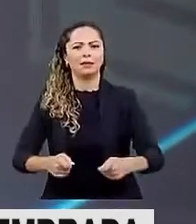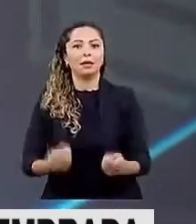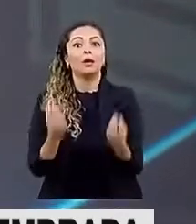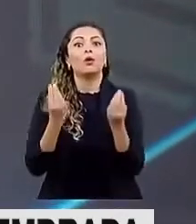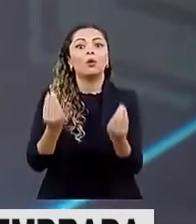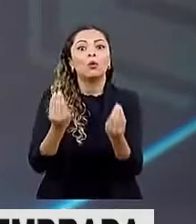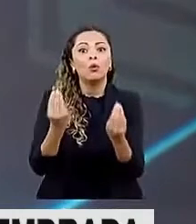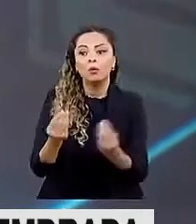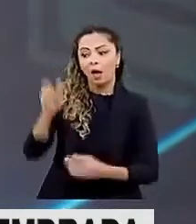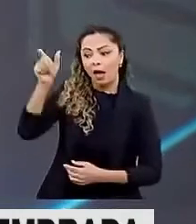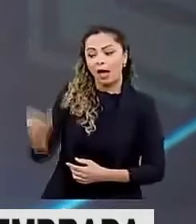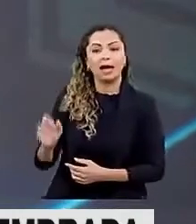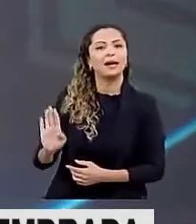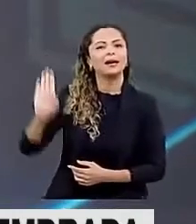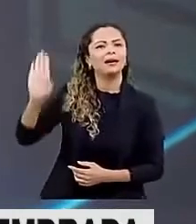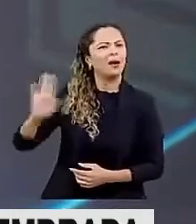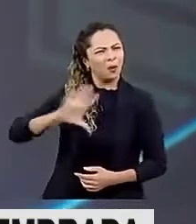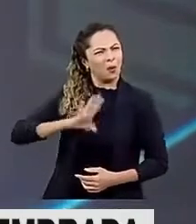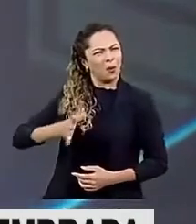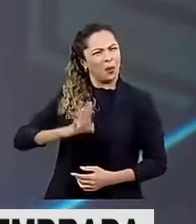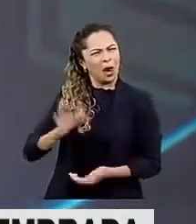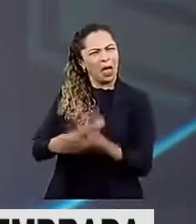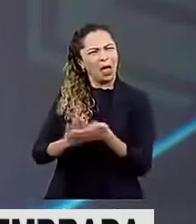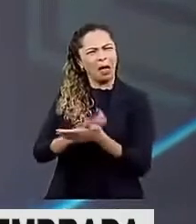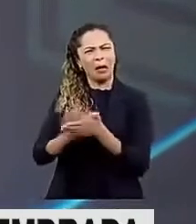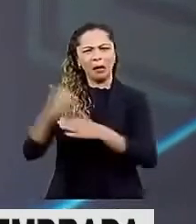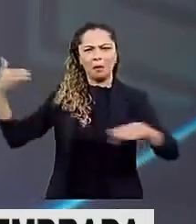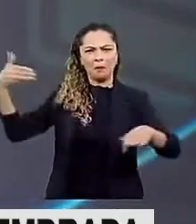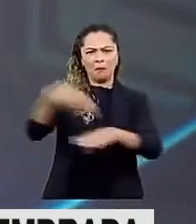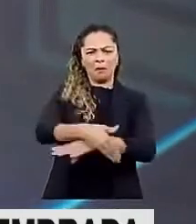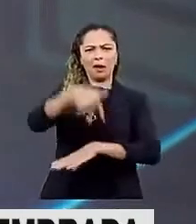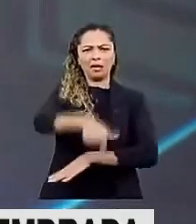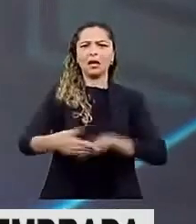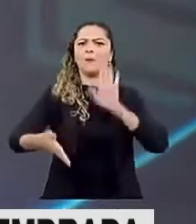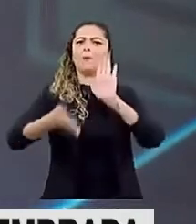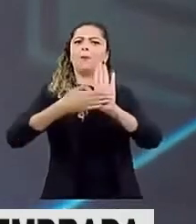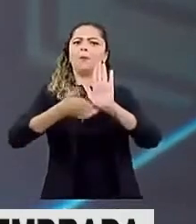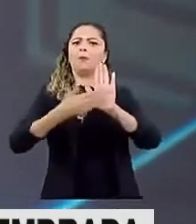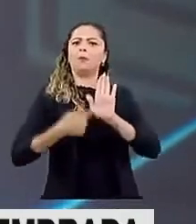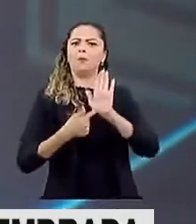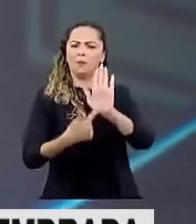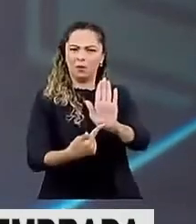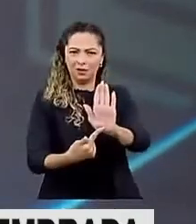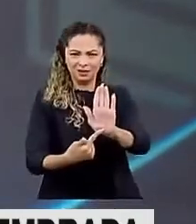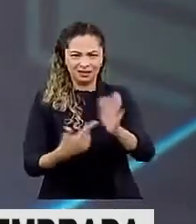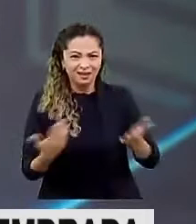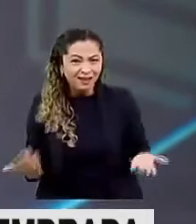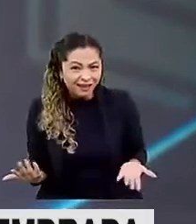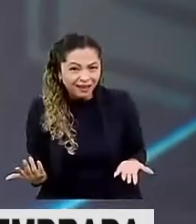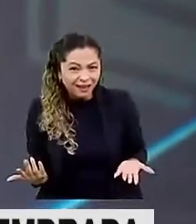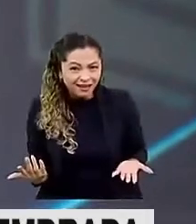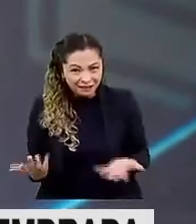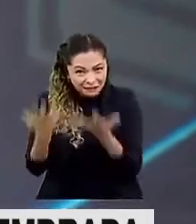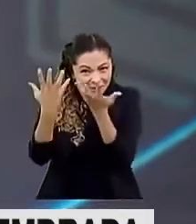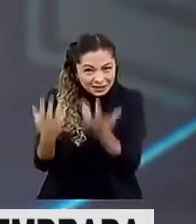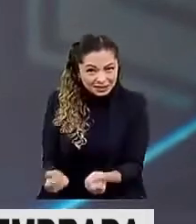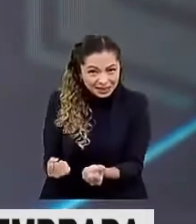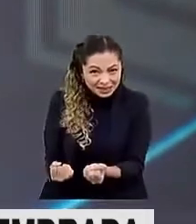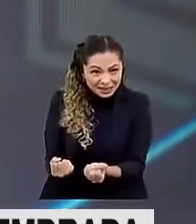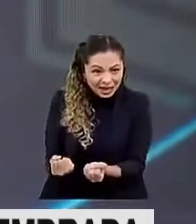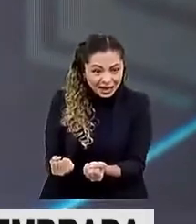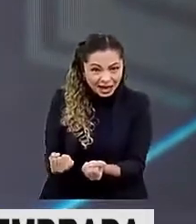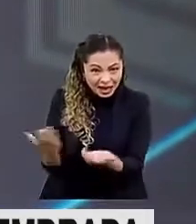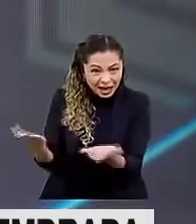coragem de vir a um debate, apresentar as suas propostas num momento de maior complexidade da história? Vamos dar um cheque em branco? Vamos dar um tiro no